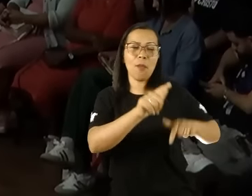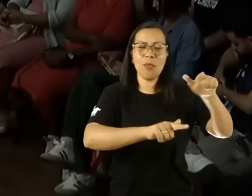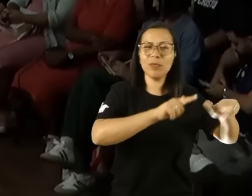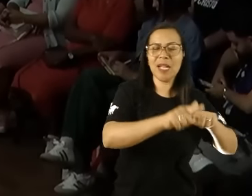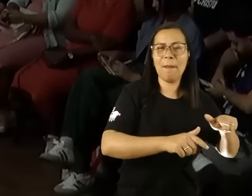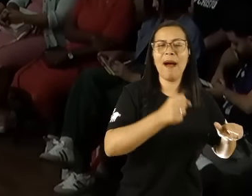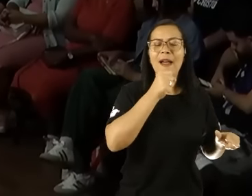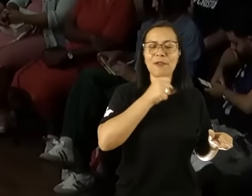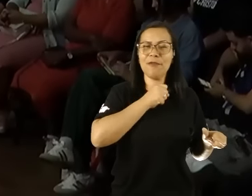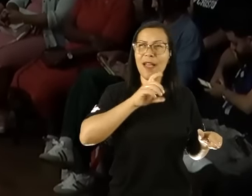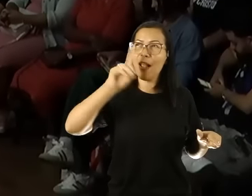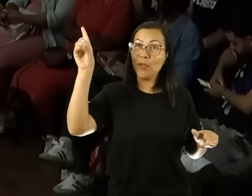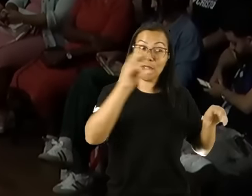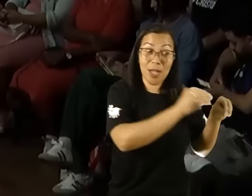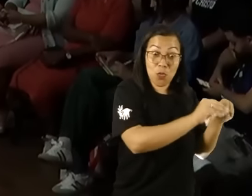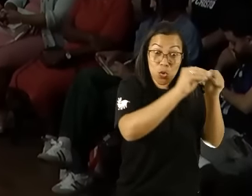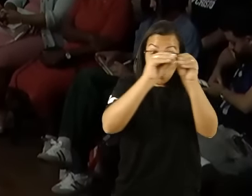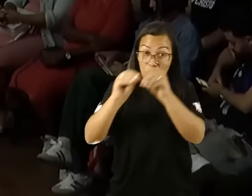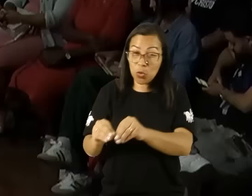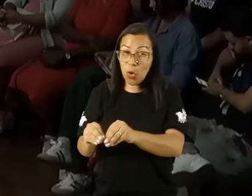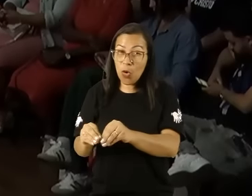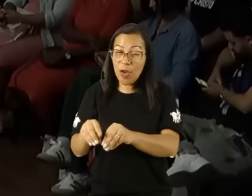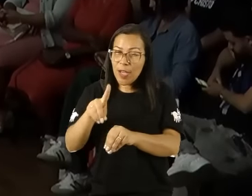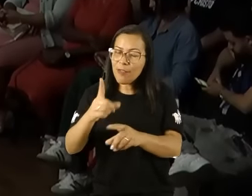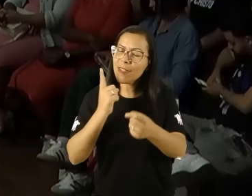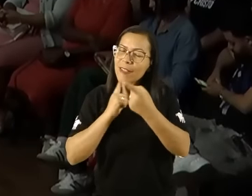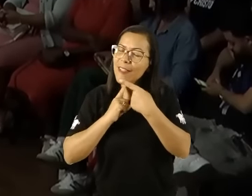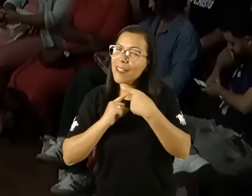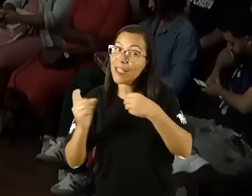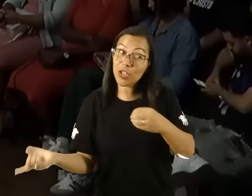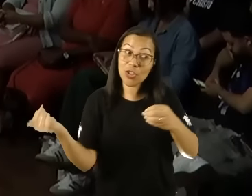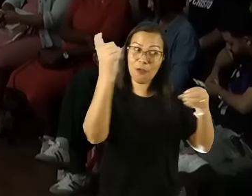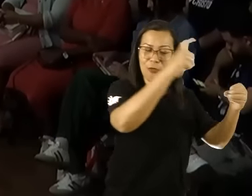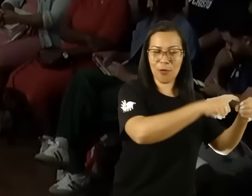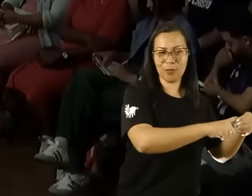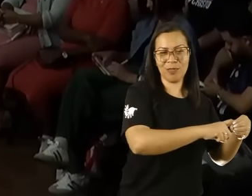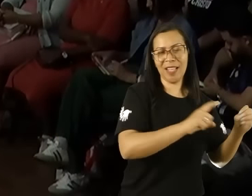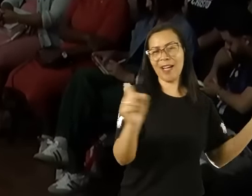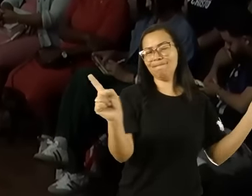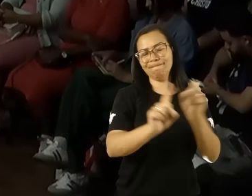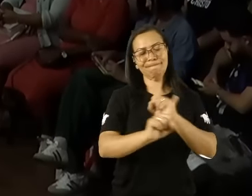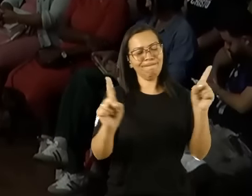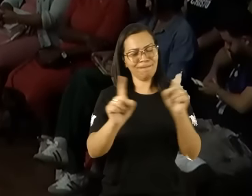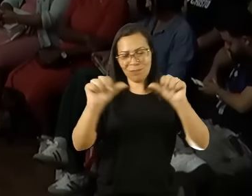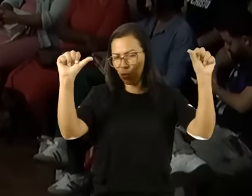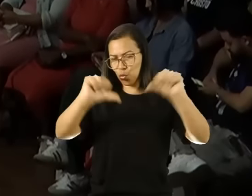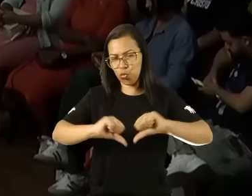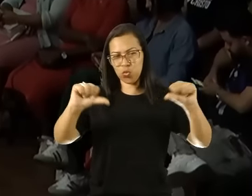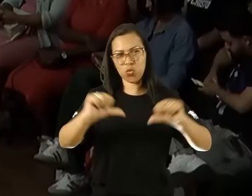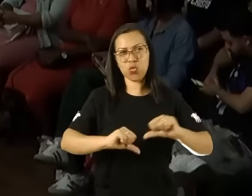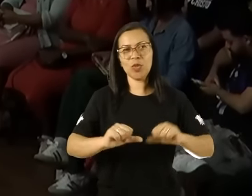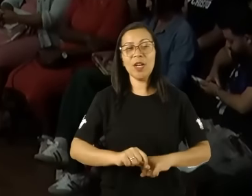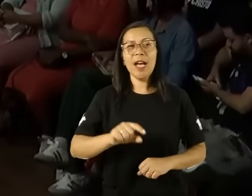lá. Se você bebia, você pode tentar voltar a beber, a bebida não vai ter mais o mesmo gosto. Se você fumava, pode